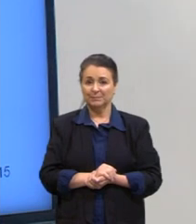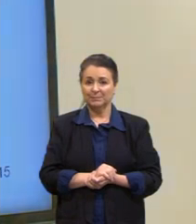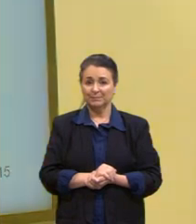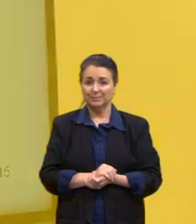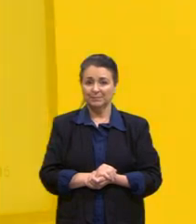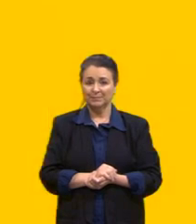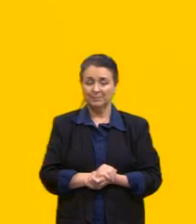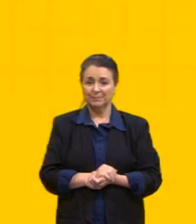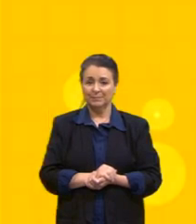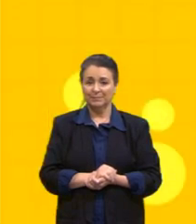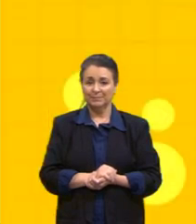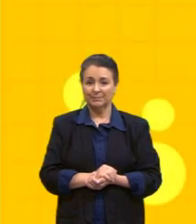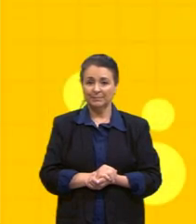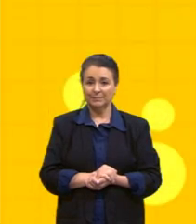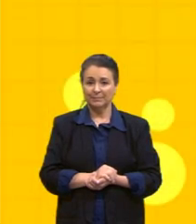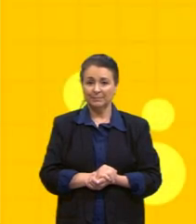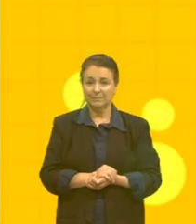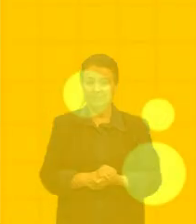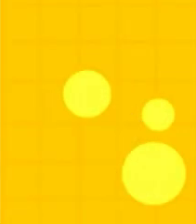Tchau.